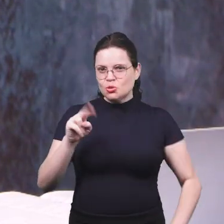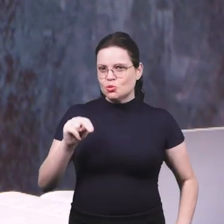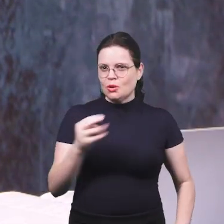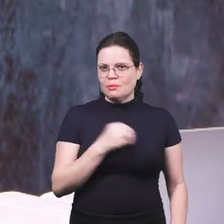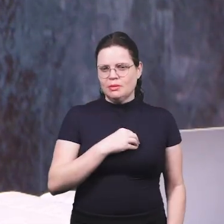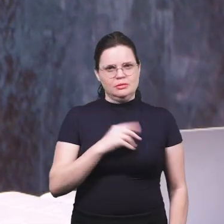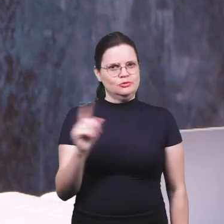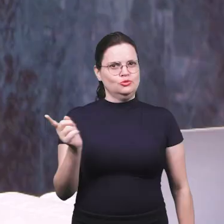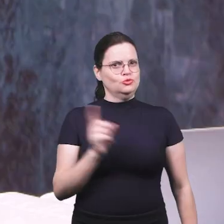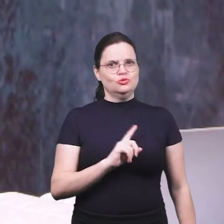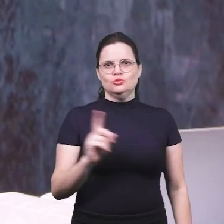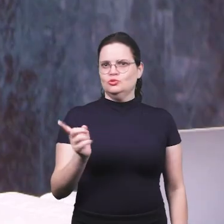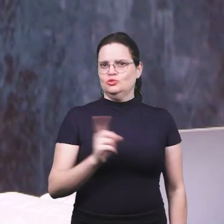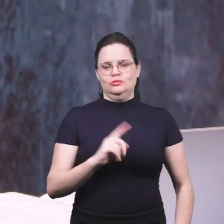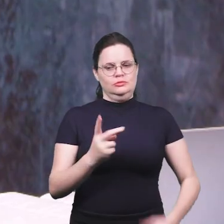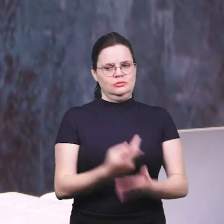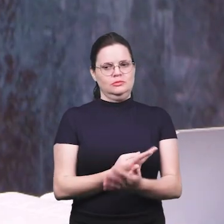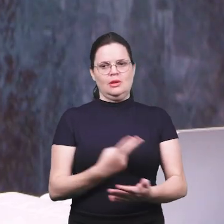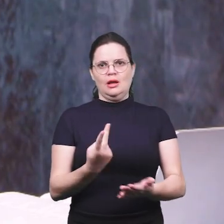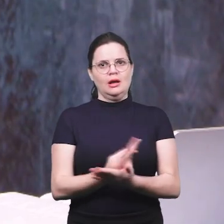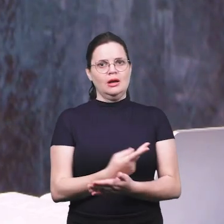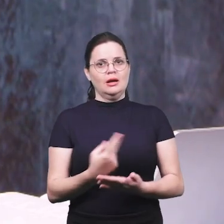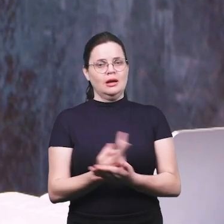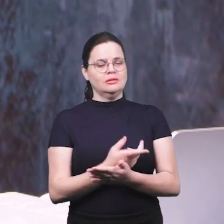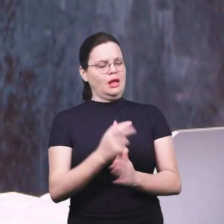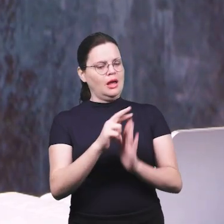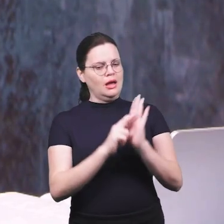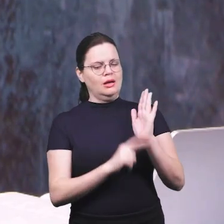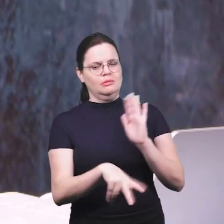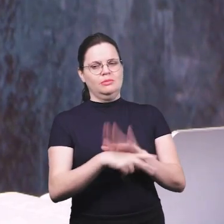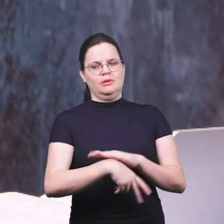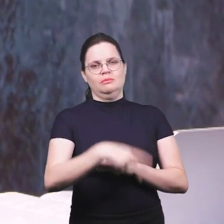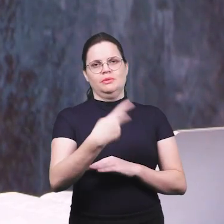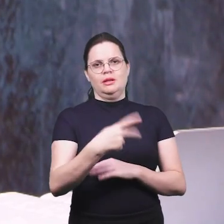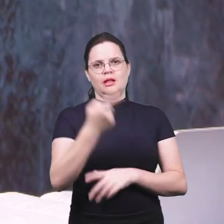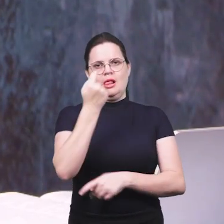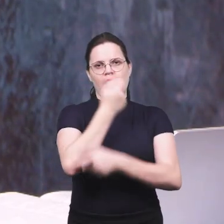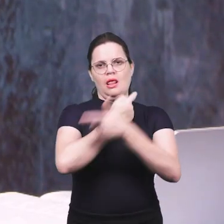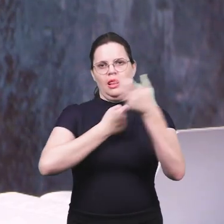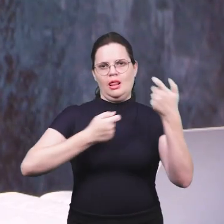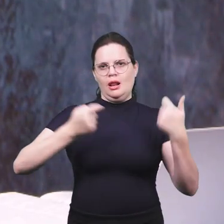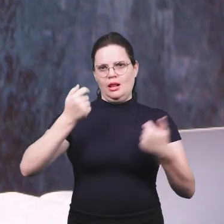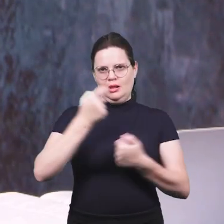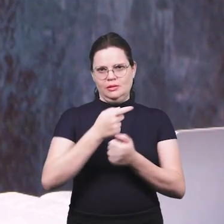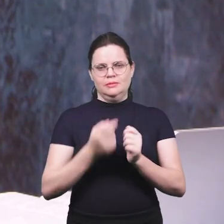surgindo com esses dogmas. Cada vez surgem inovações. Então,